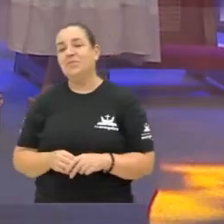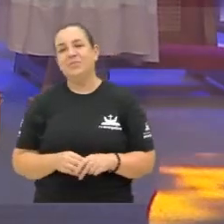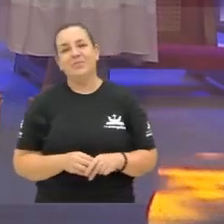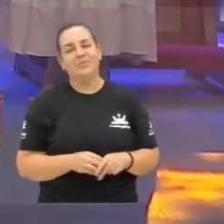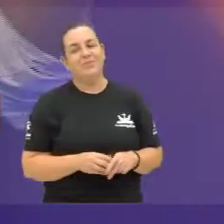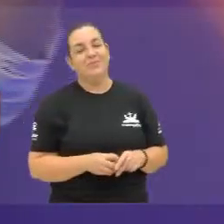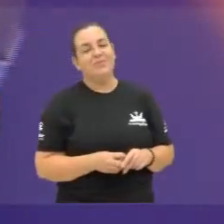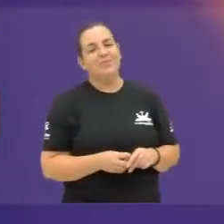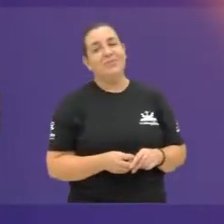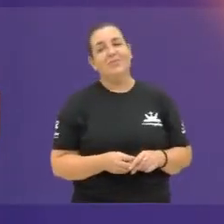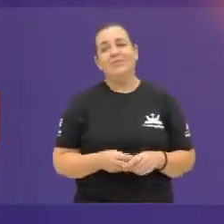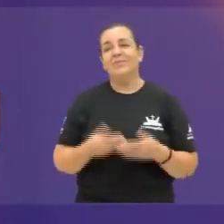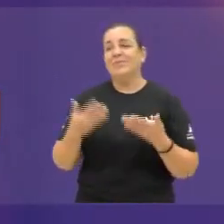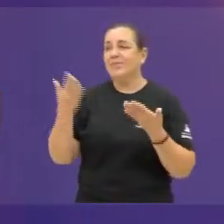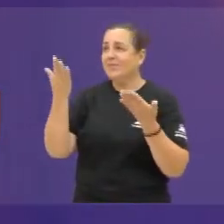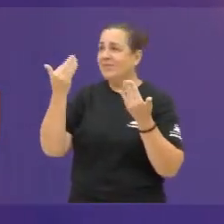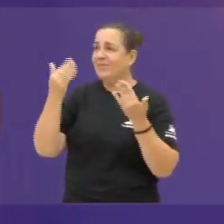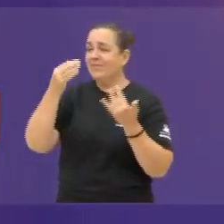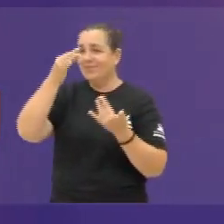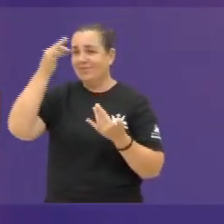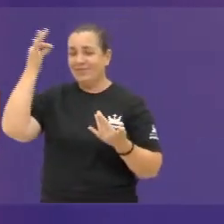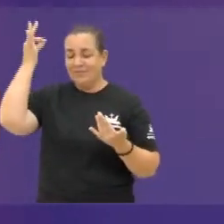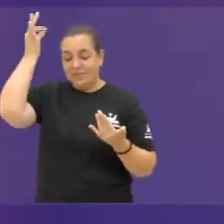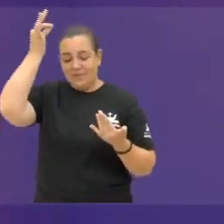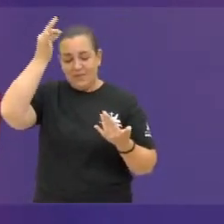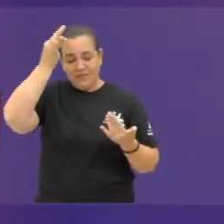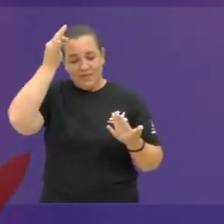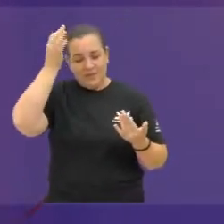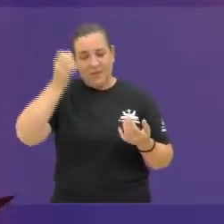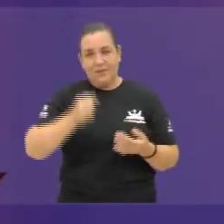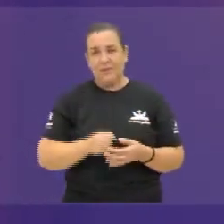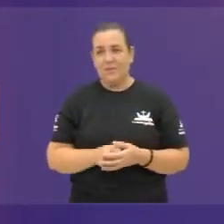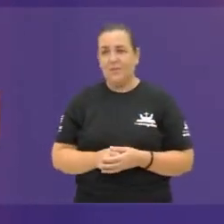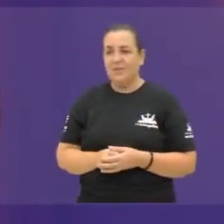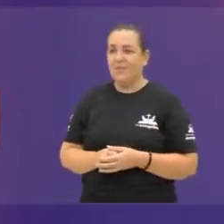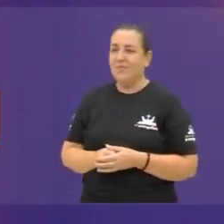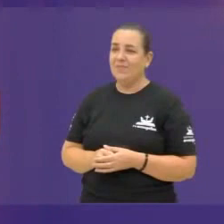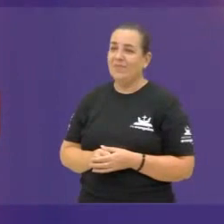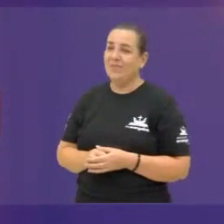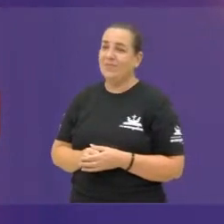nosso irmão, da sua vida. Cantemos, Espírito Santo.